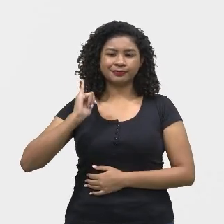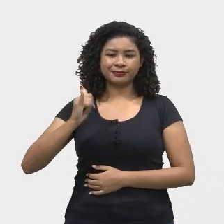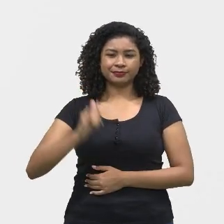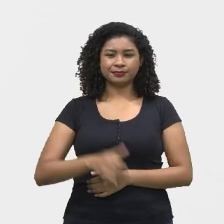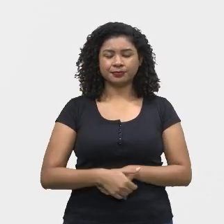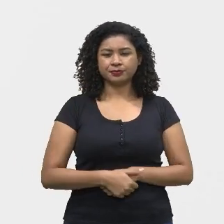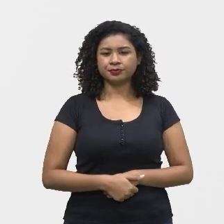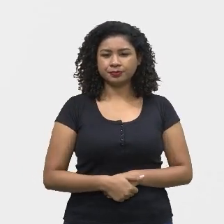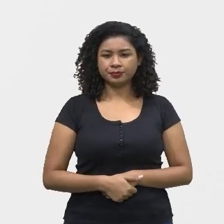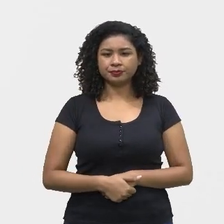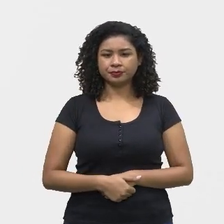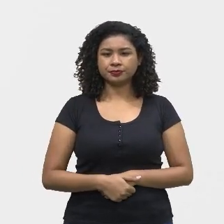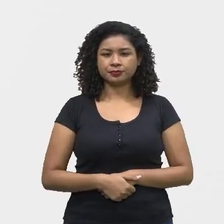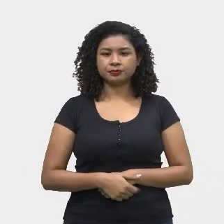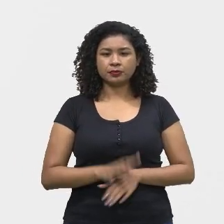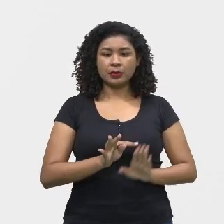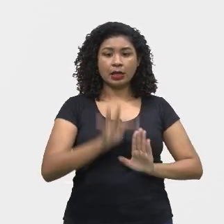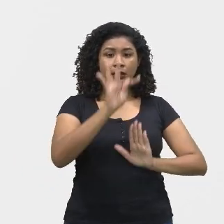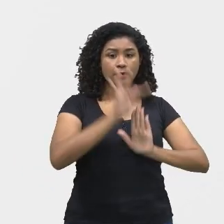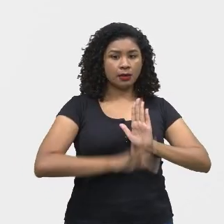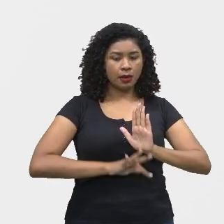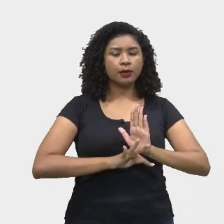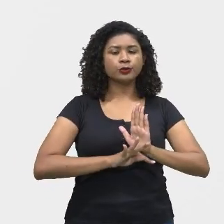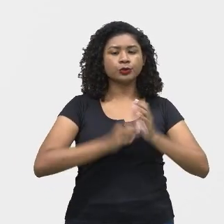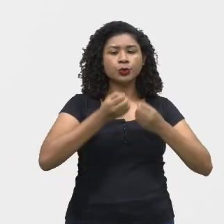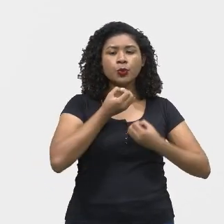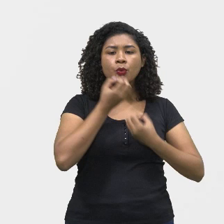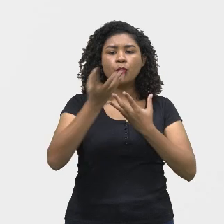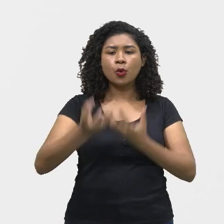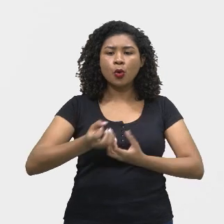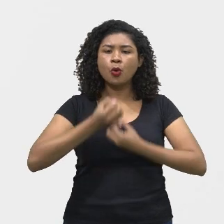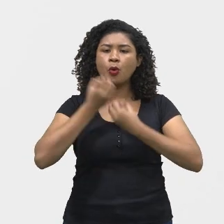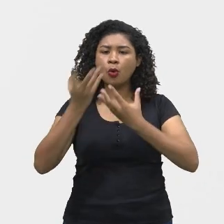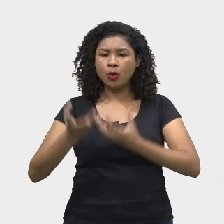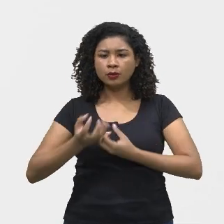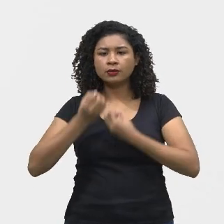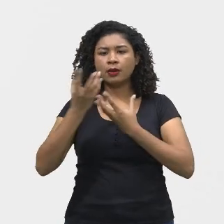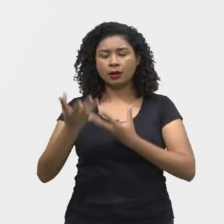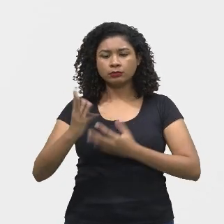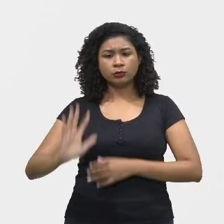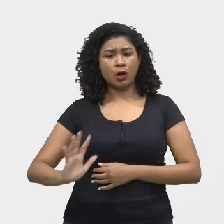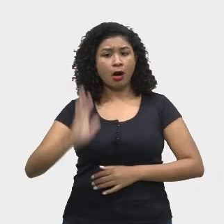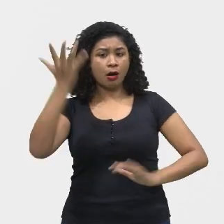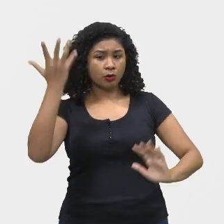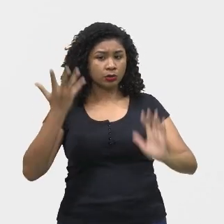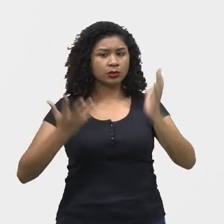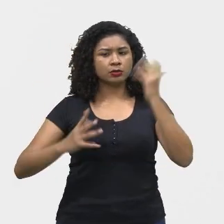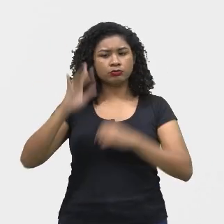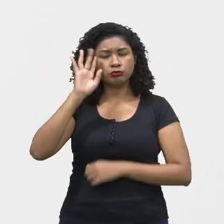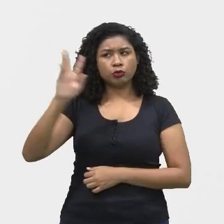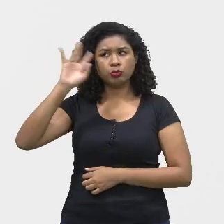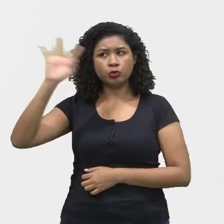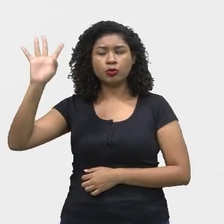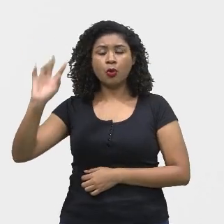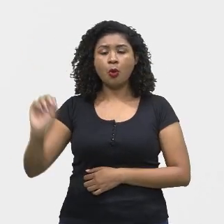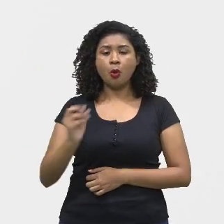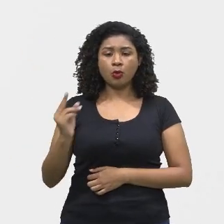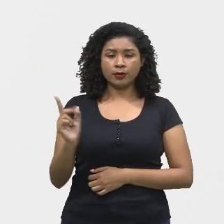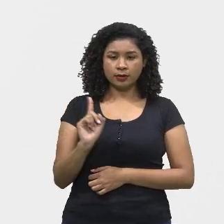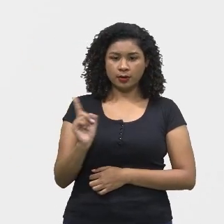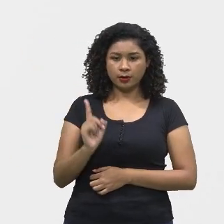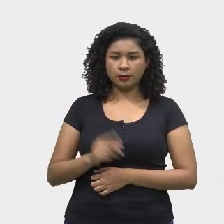Olha aqui, texto que conta fatos fictícios ou não, seria a letra A. Letra B, texto que